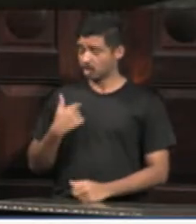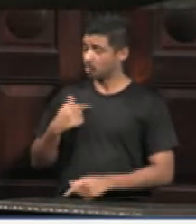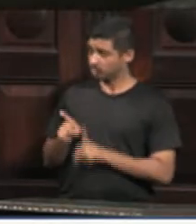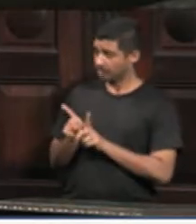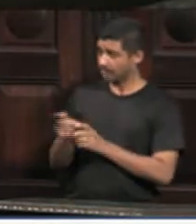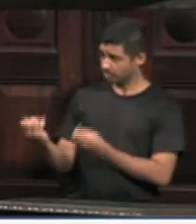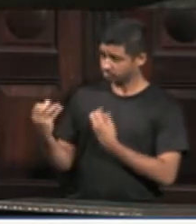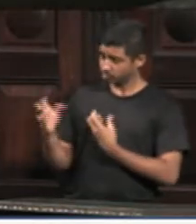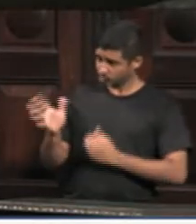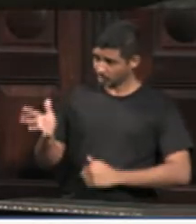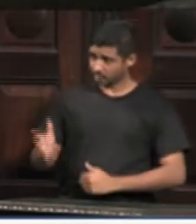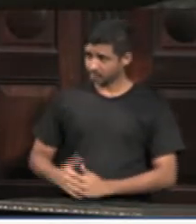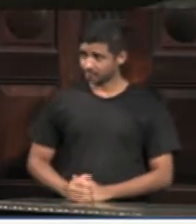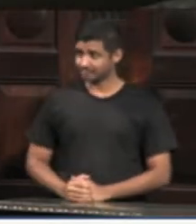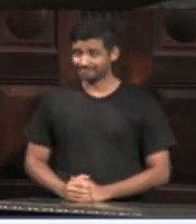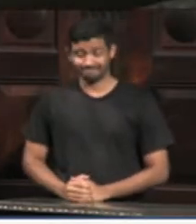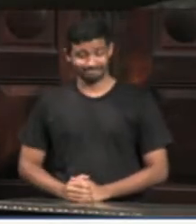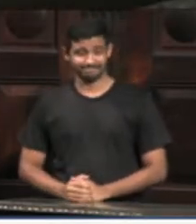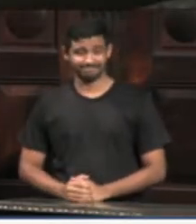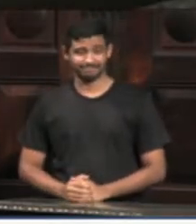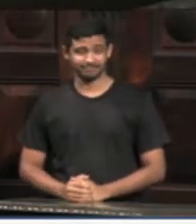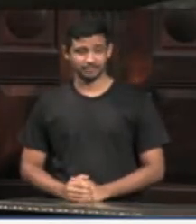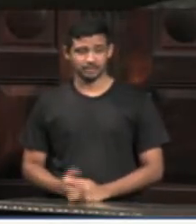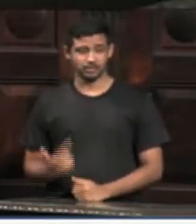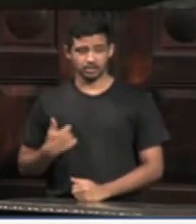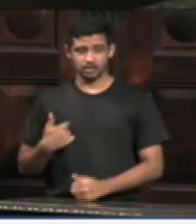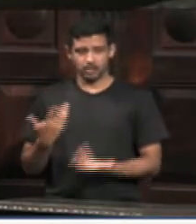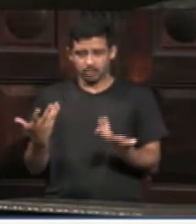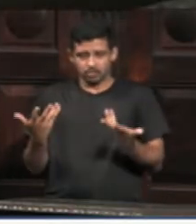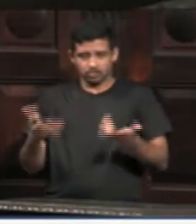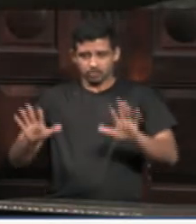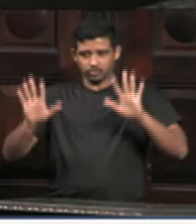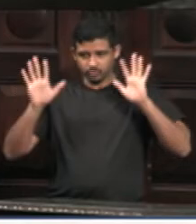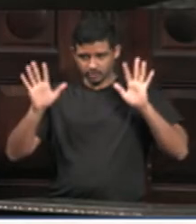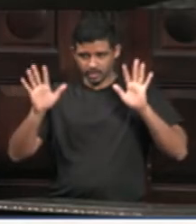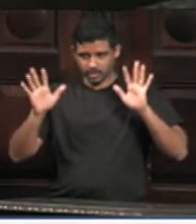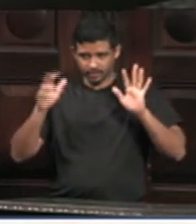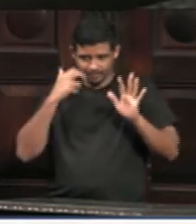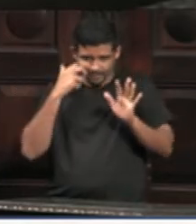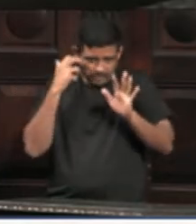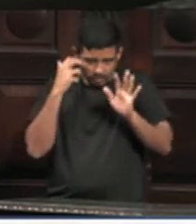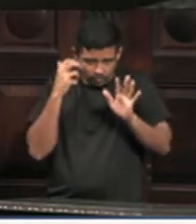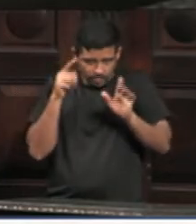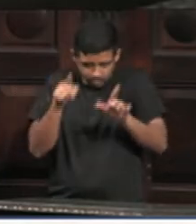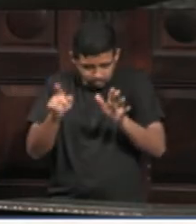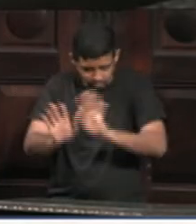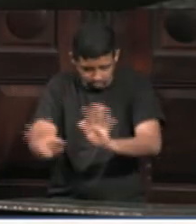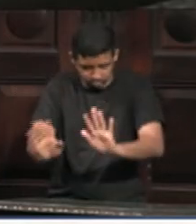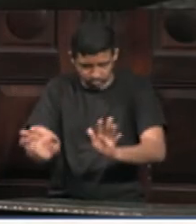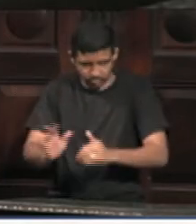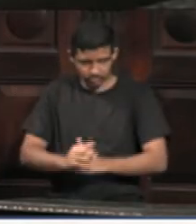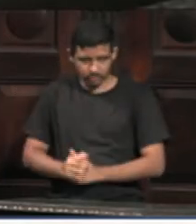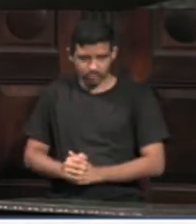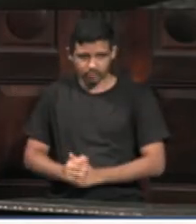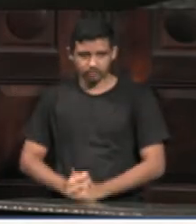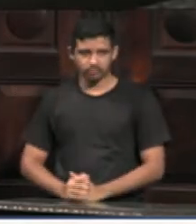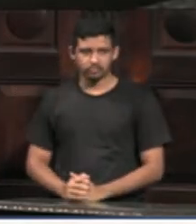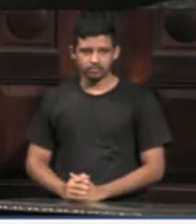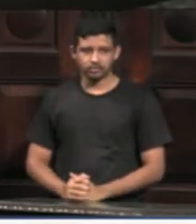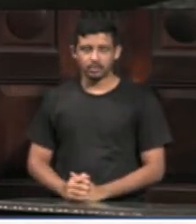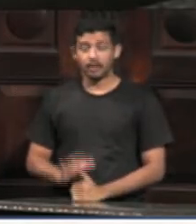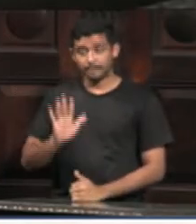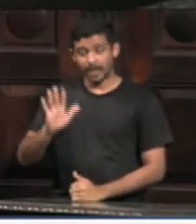eu não quero gerar nenhum tipo de constrangimento, né? Mas graças a Deus eu acho que a mensagem está